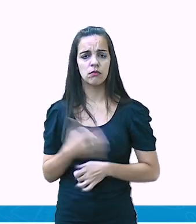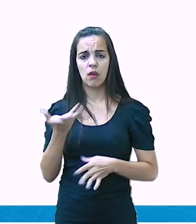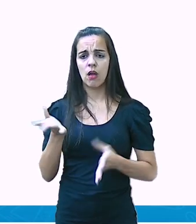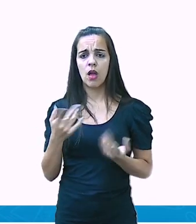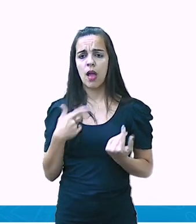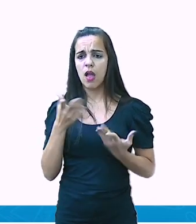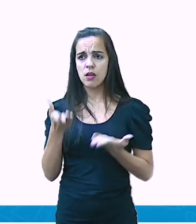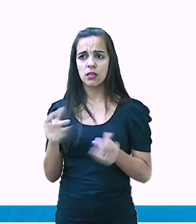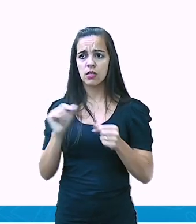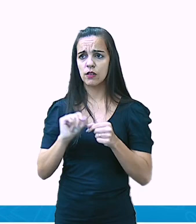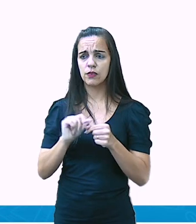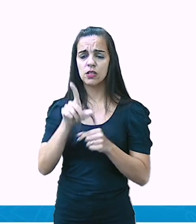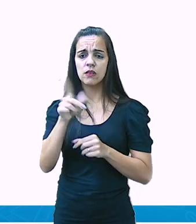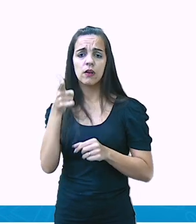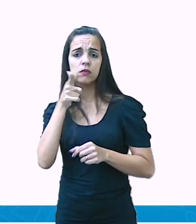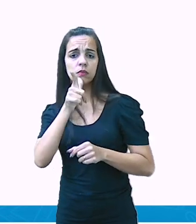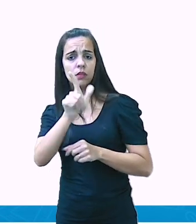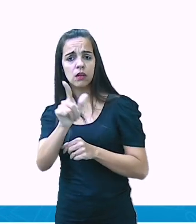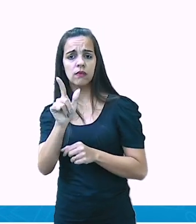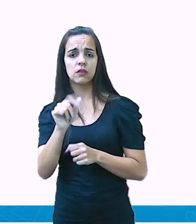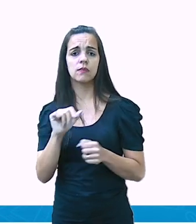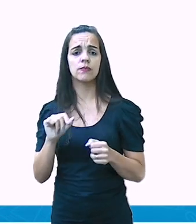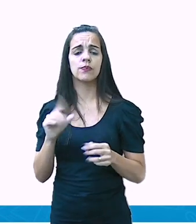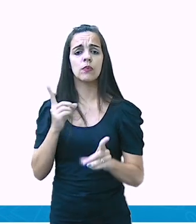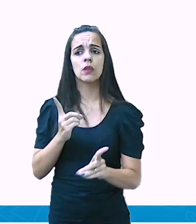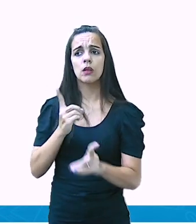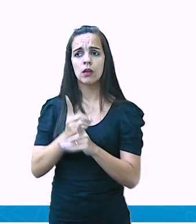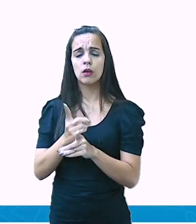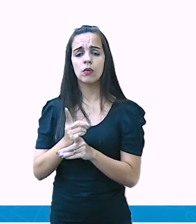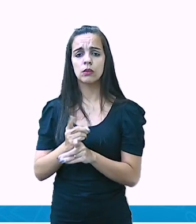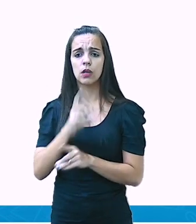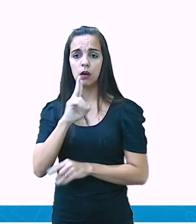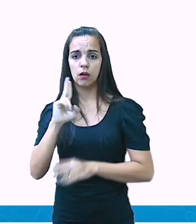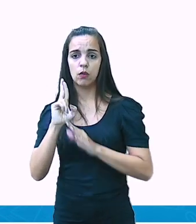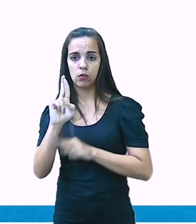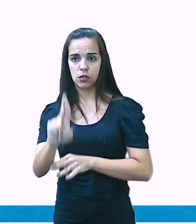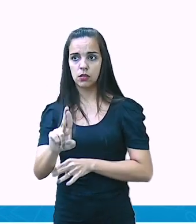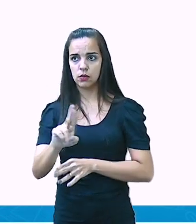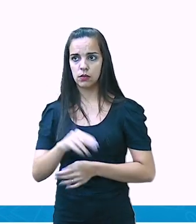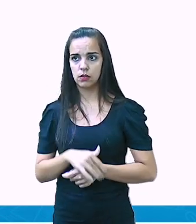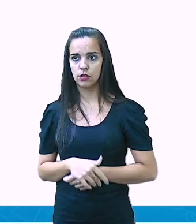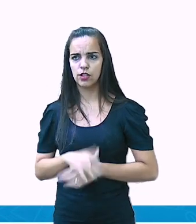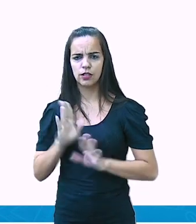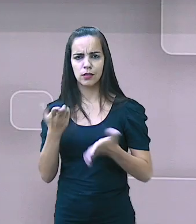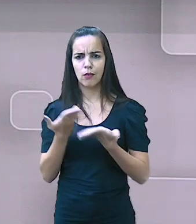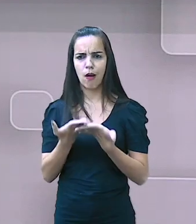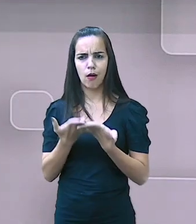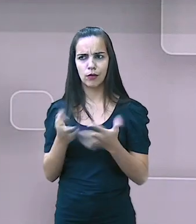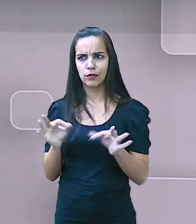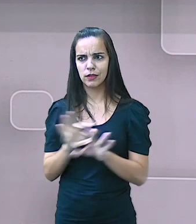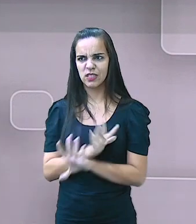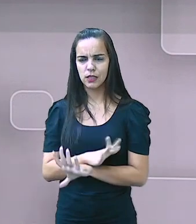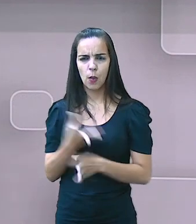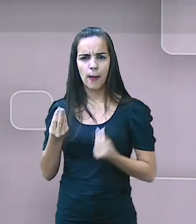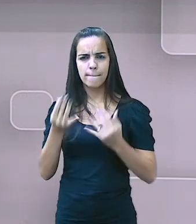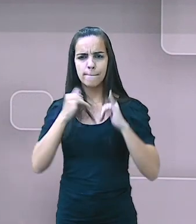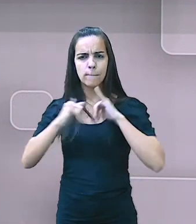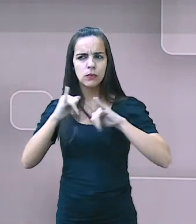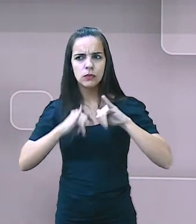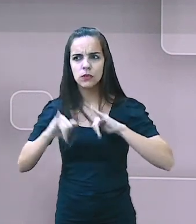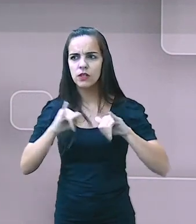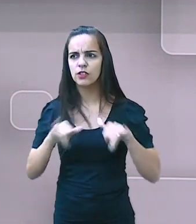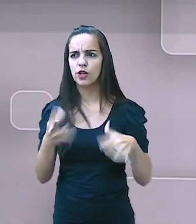vai encontrar estas informações. Bacana a aula de hoje? Muita informação,